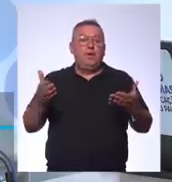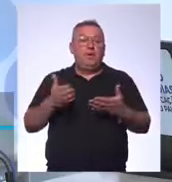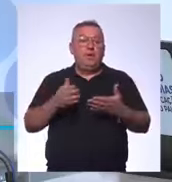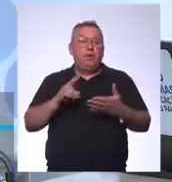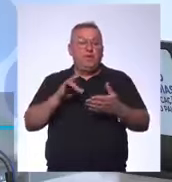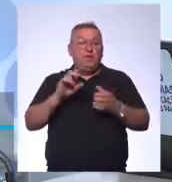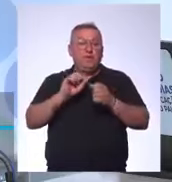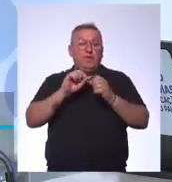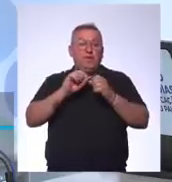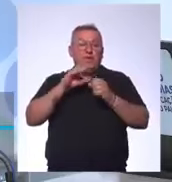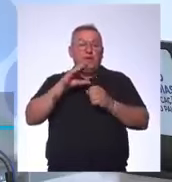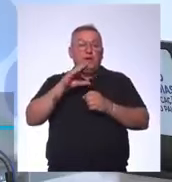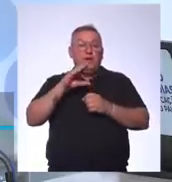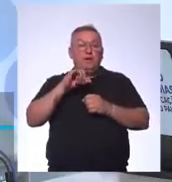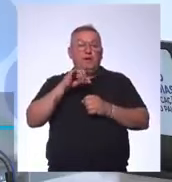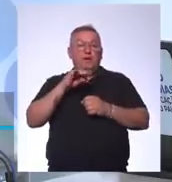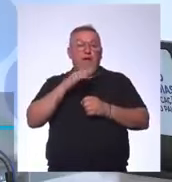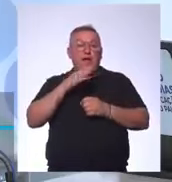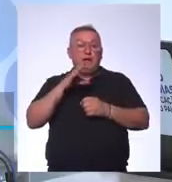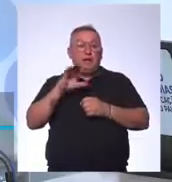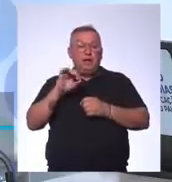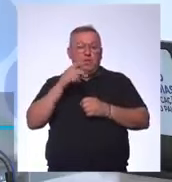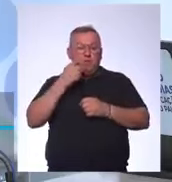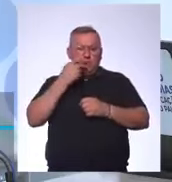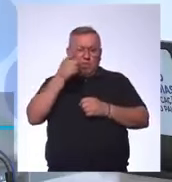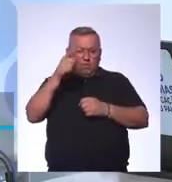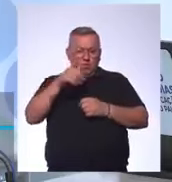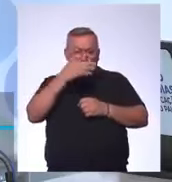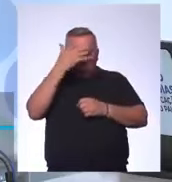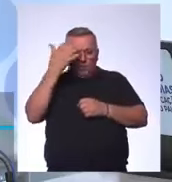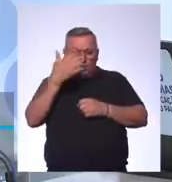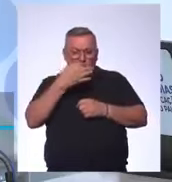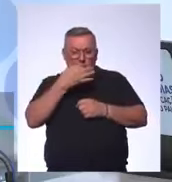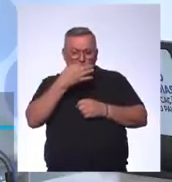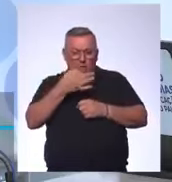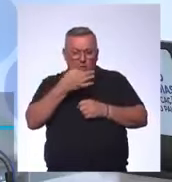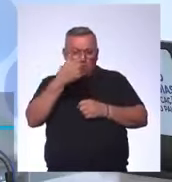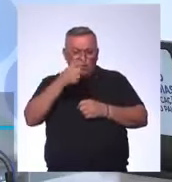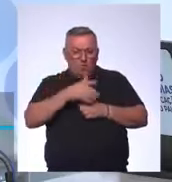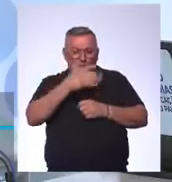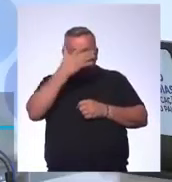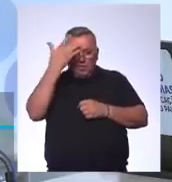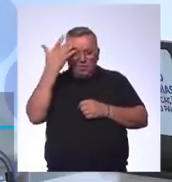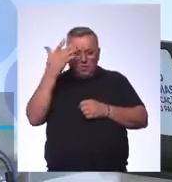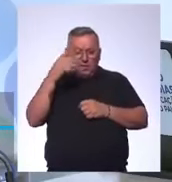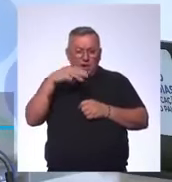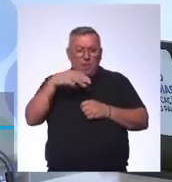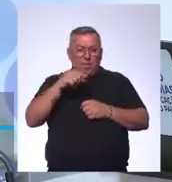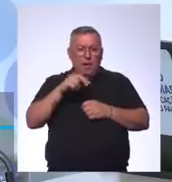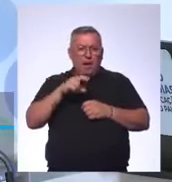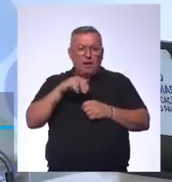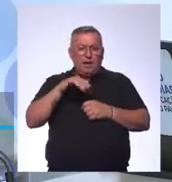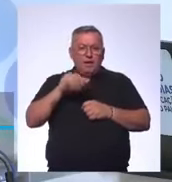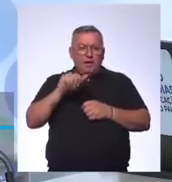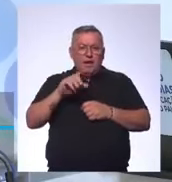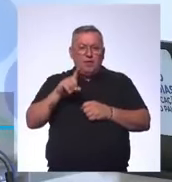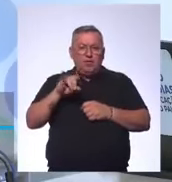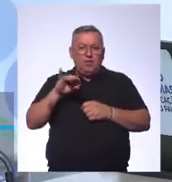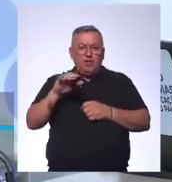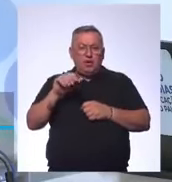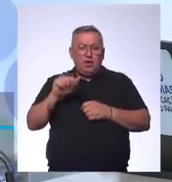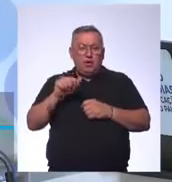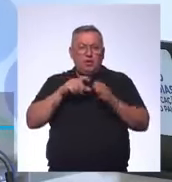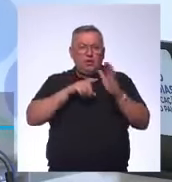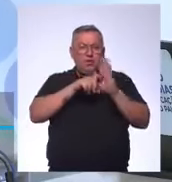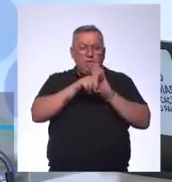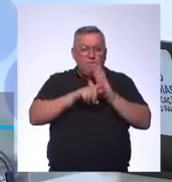uma citação, né, que seria um argumento aí de autoridade, da Marina Dias, que então é uma pesquisadora,